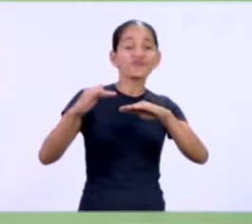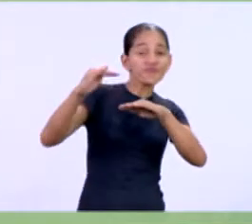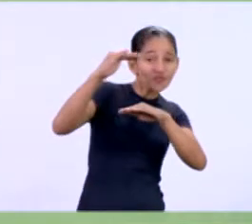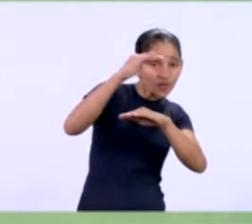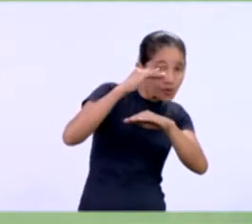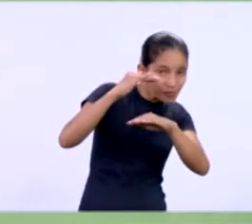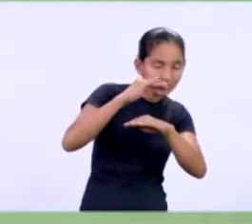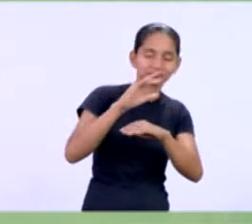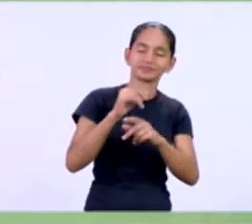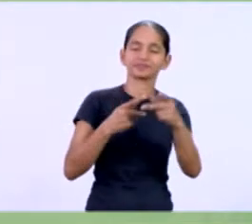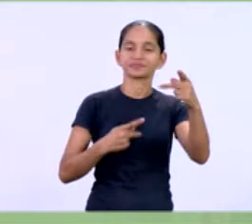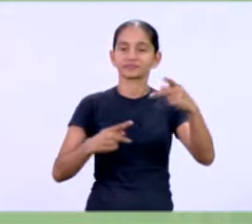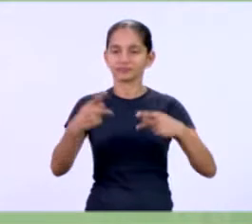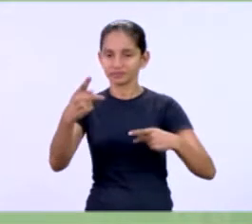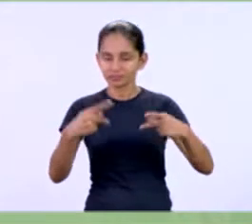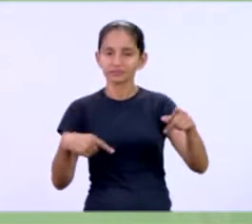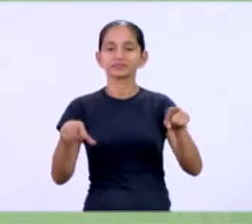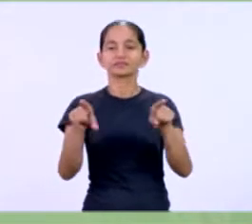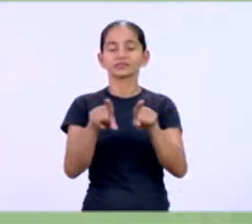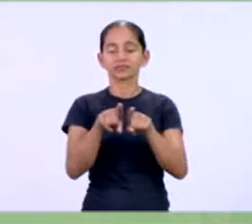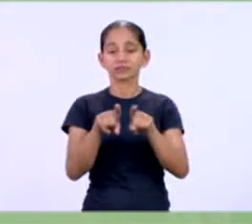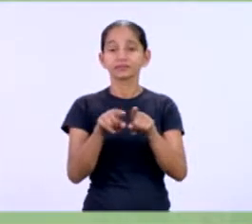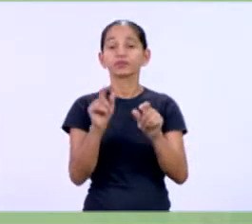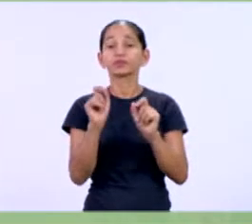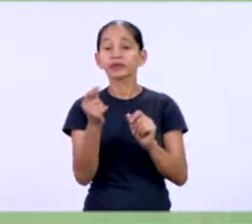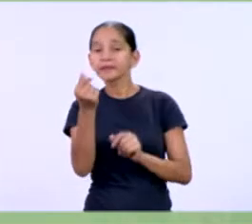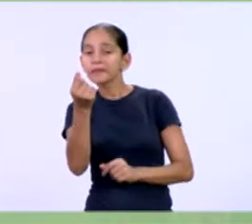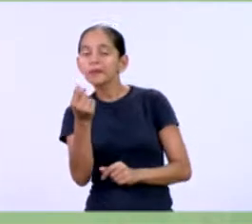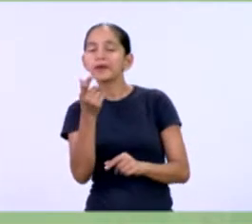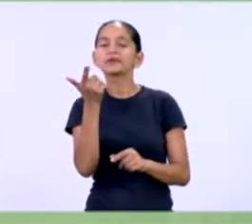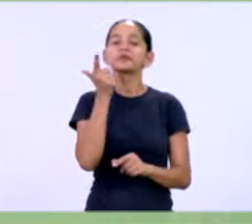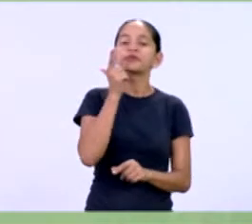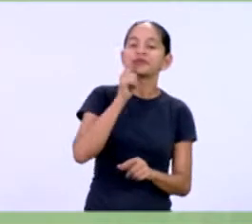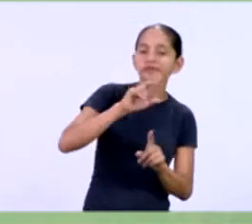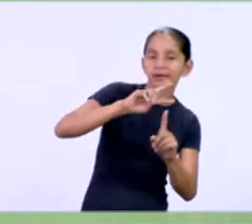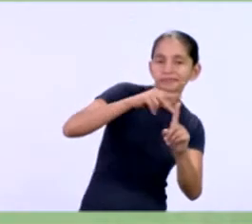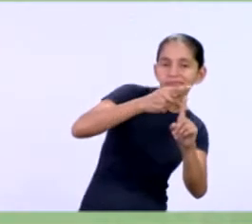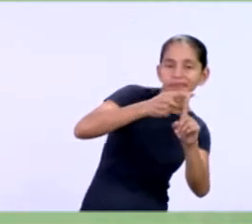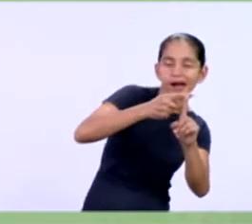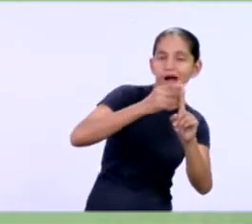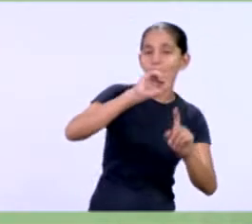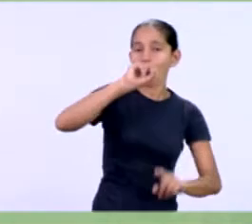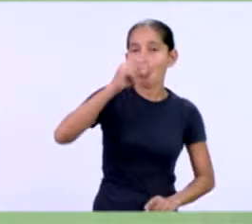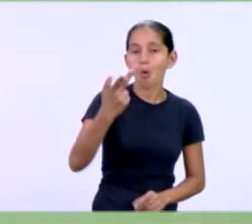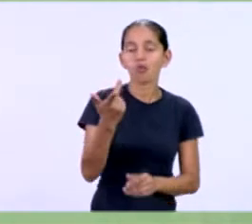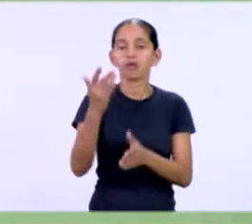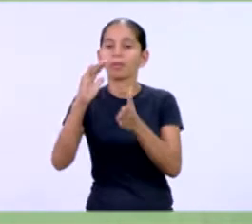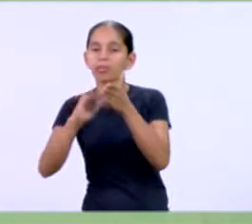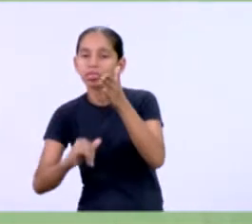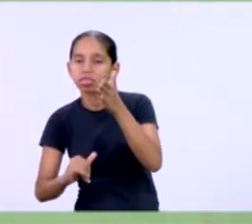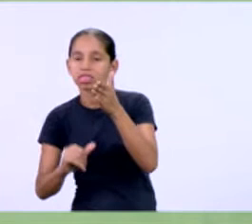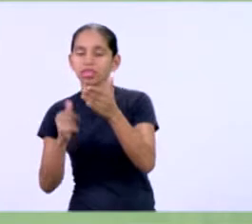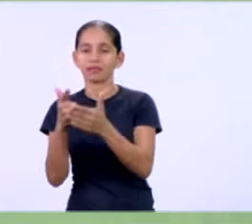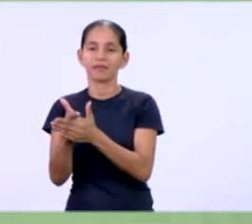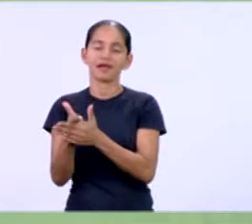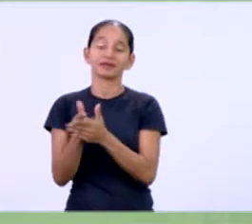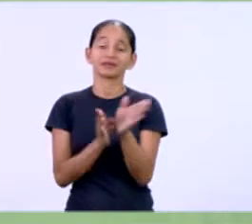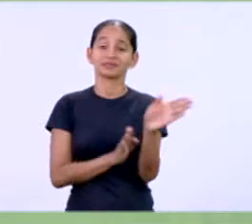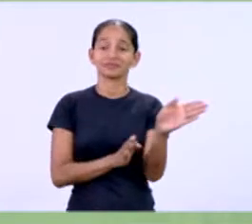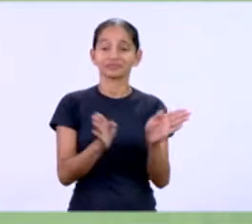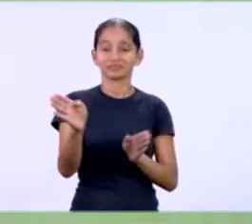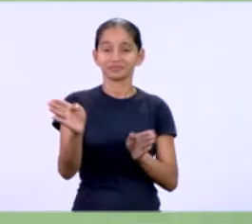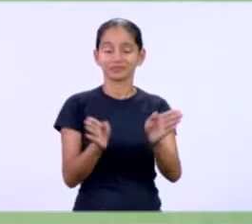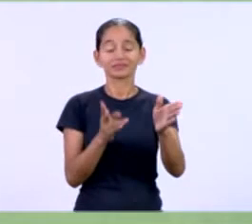É o ato de planejar e estimar ganhos despesas e investimentos que a empresa